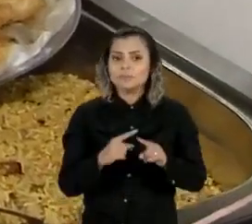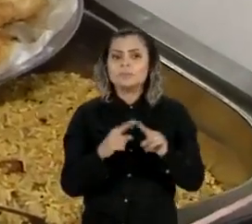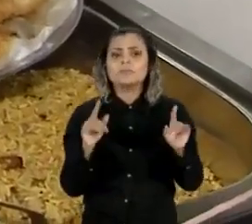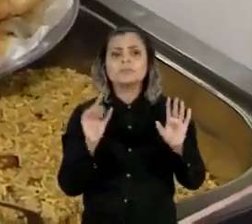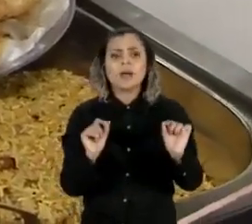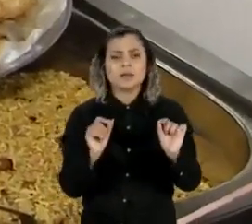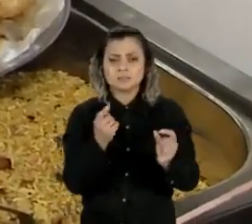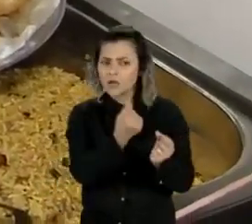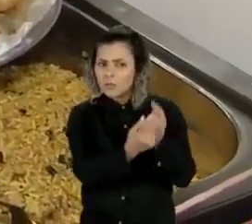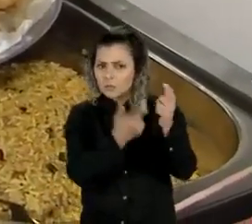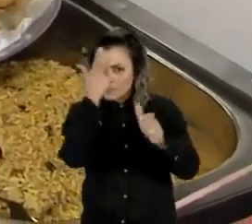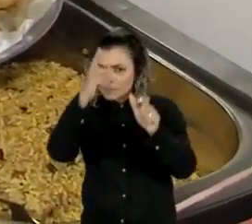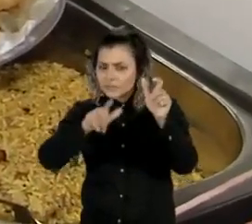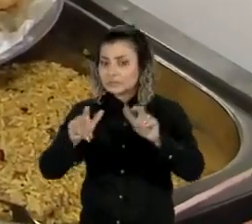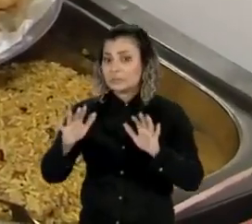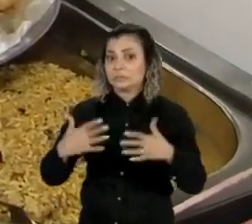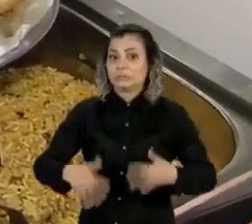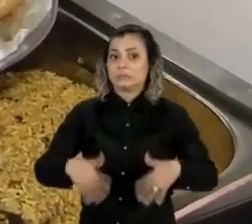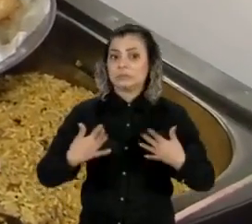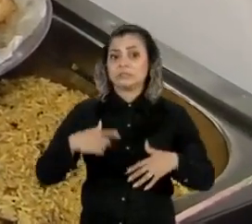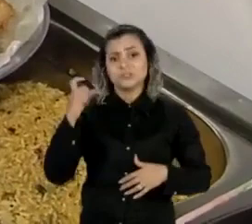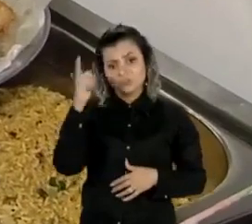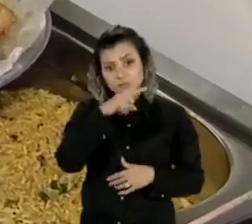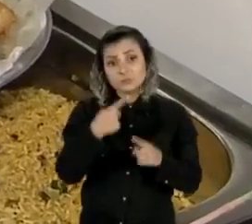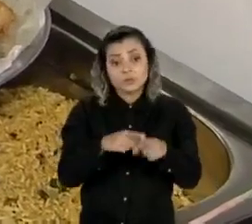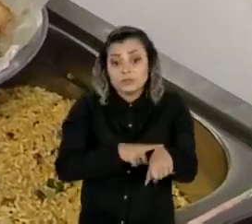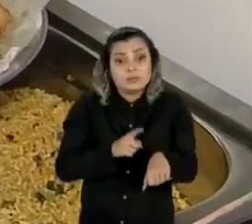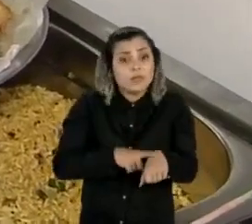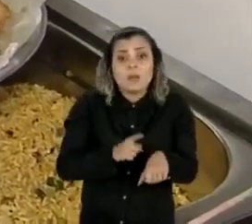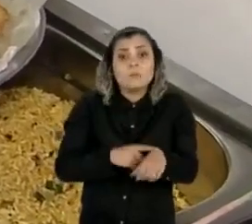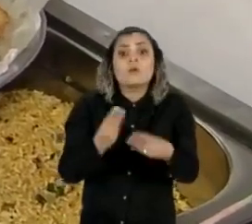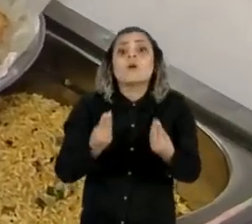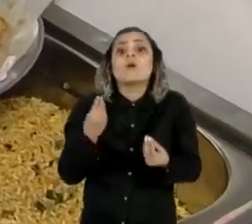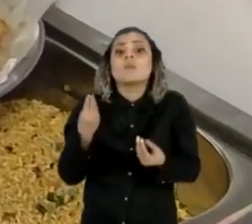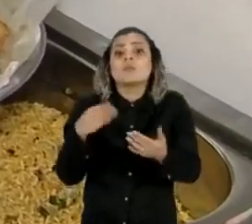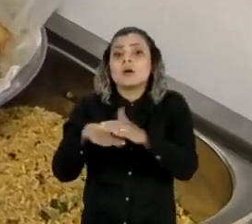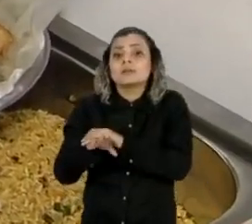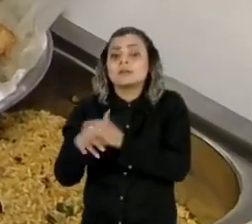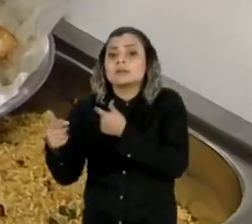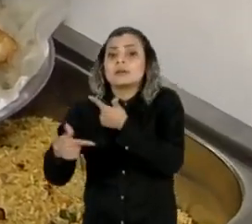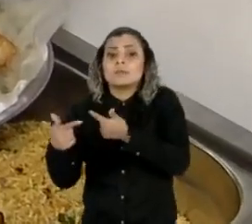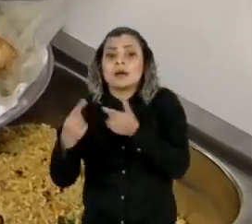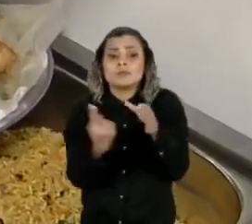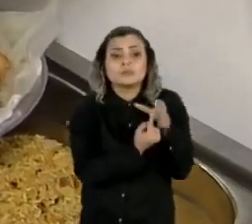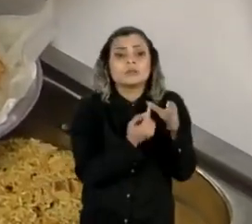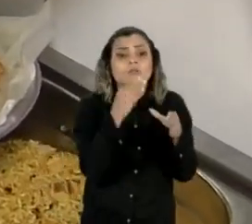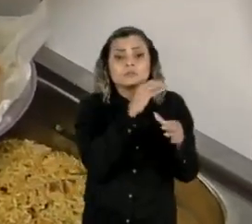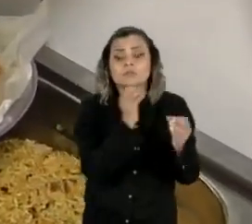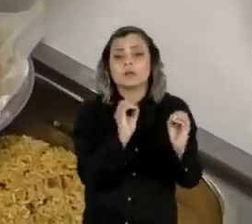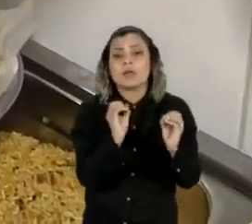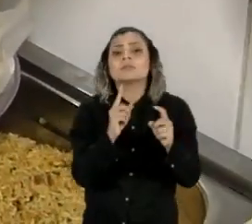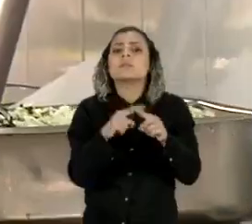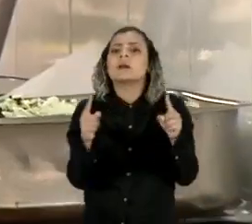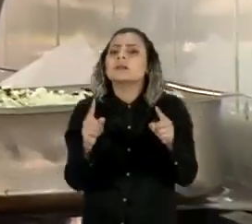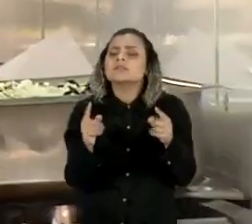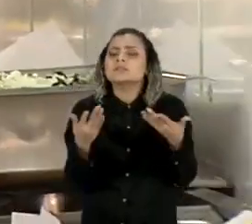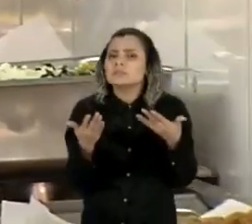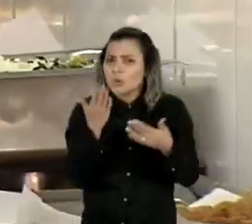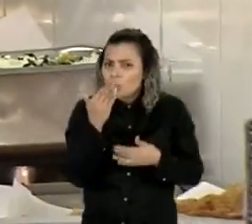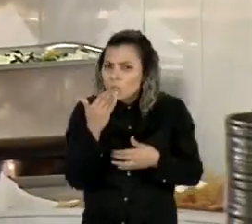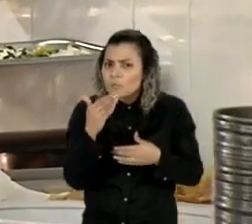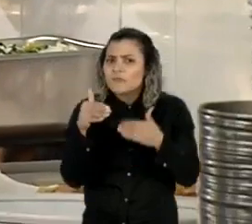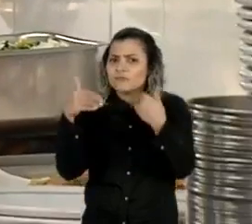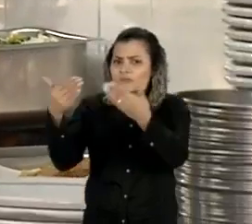para algumas pessoas, isso realmente fica mais difícil, porque não tem como guardar no trabalho ou aquecer. Comer fora de casa